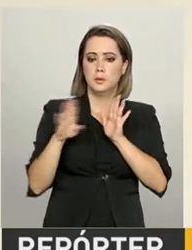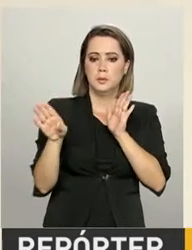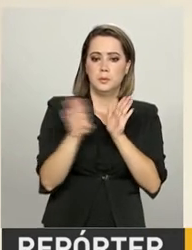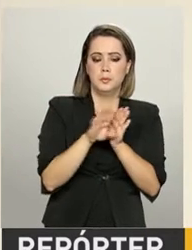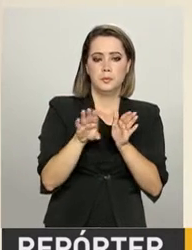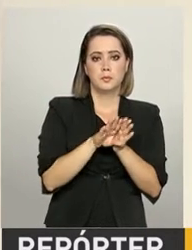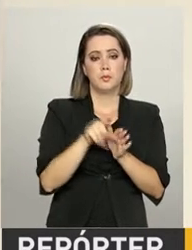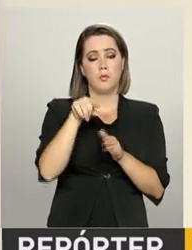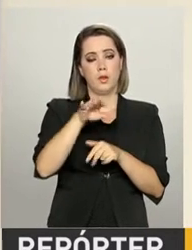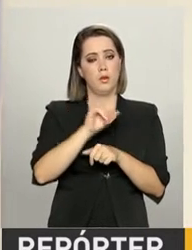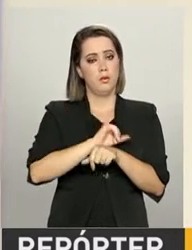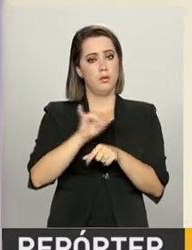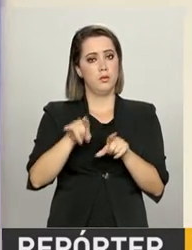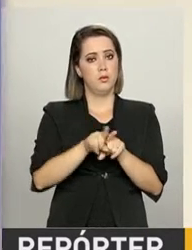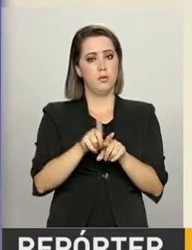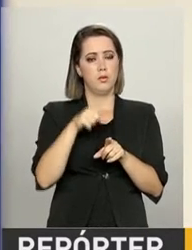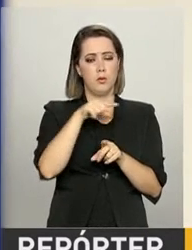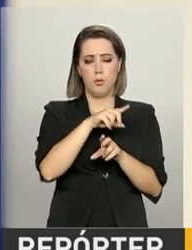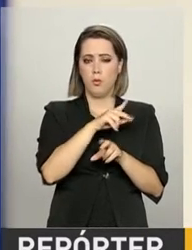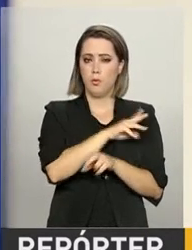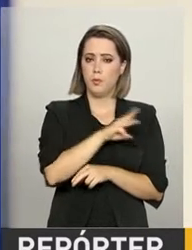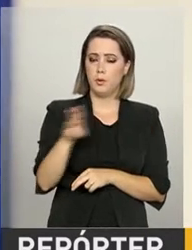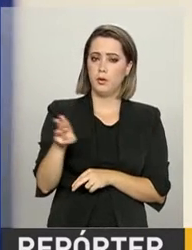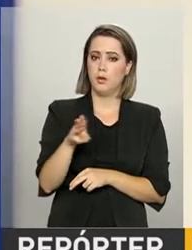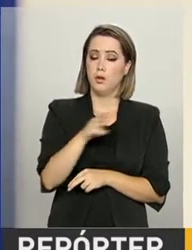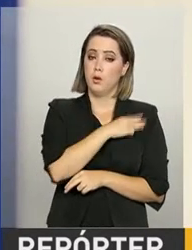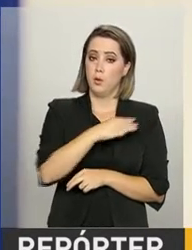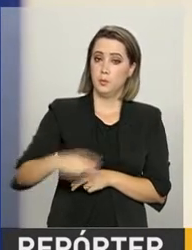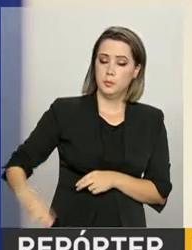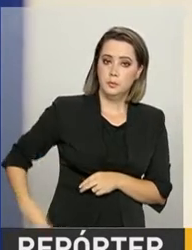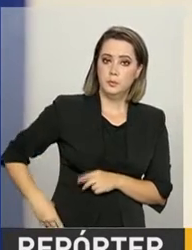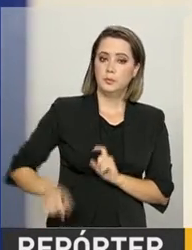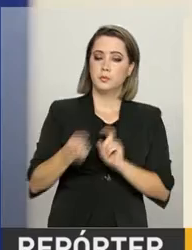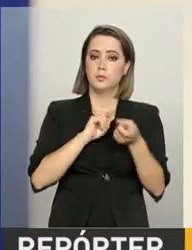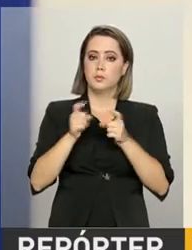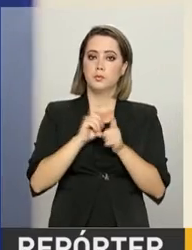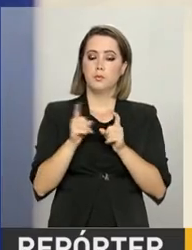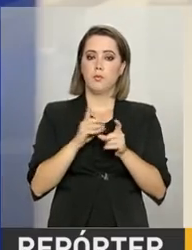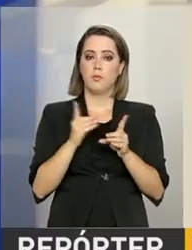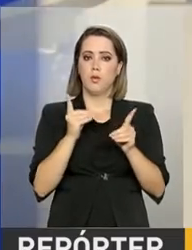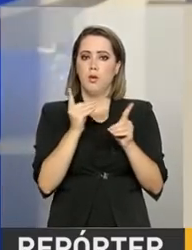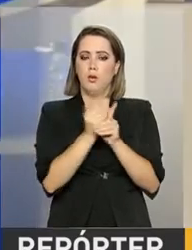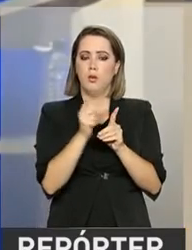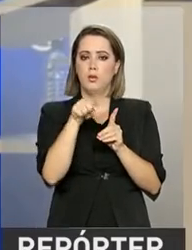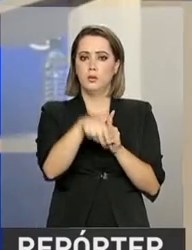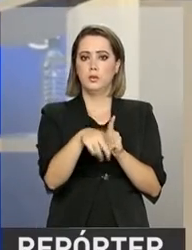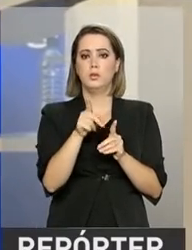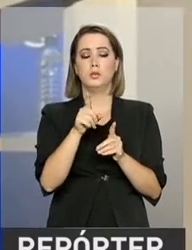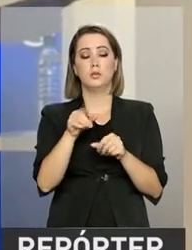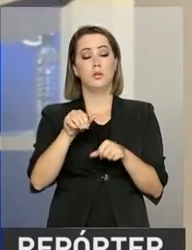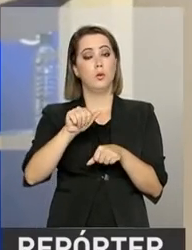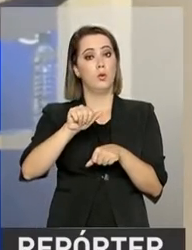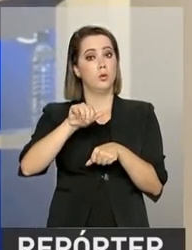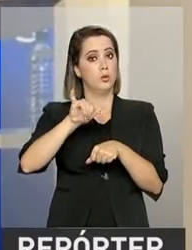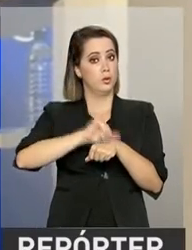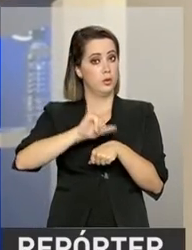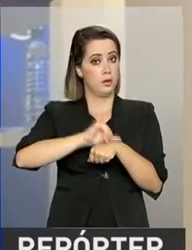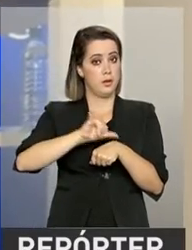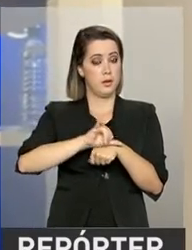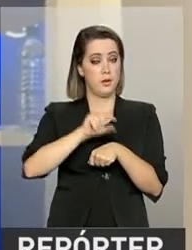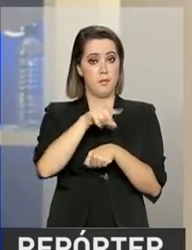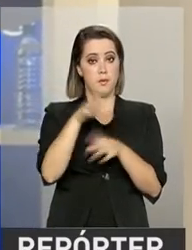baden-baden meirelles participou de encontro no instituto de finanças internacionais em frankfurto também na alemanha quando